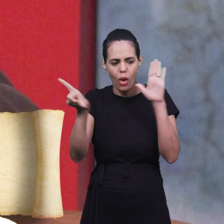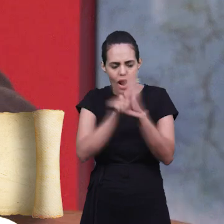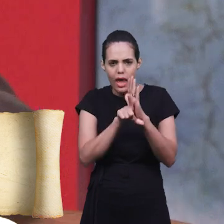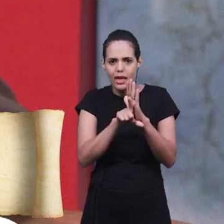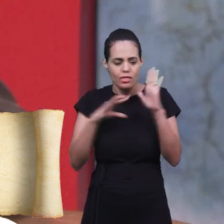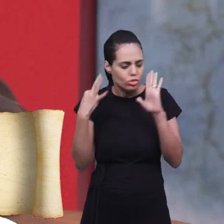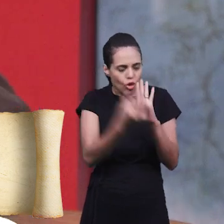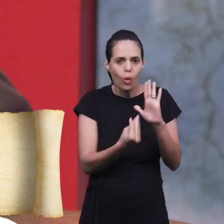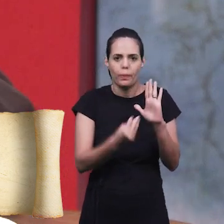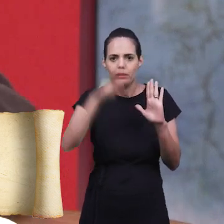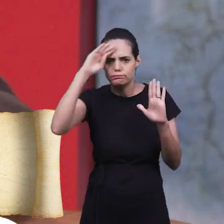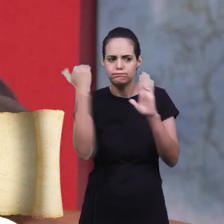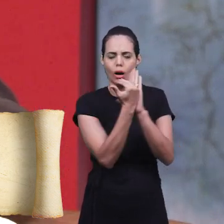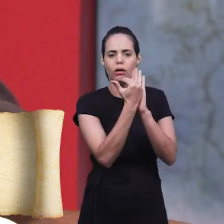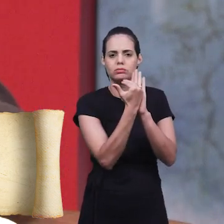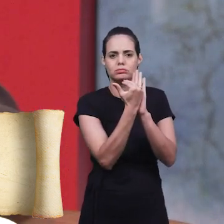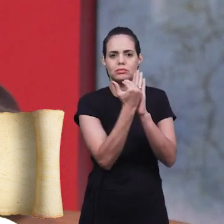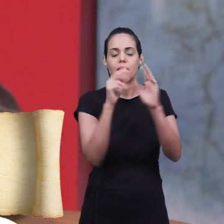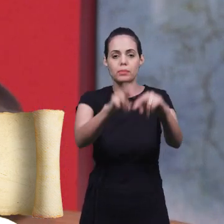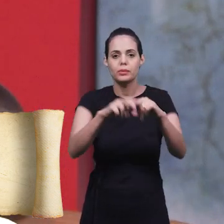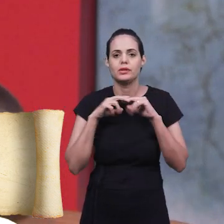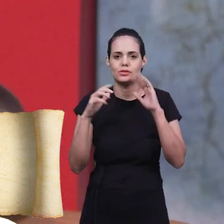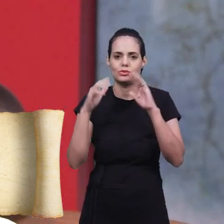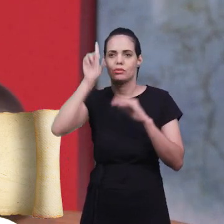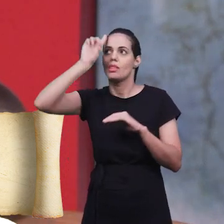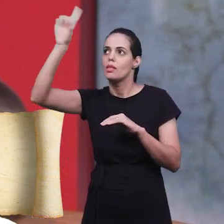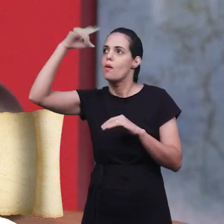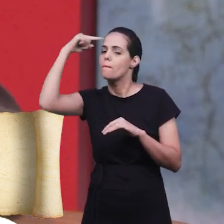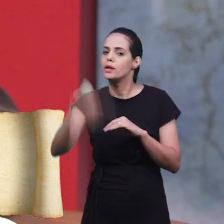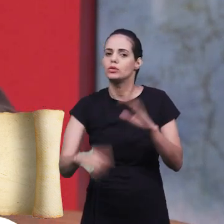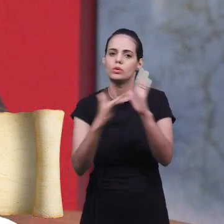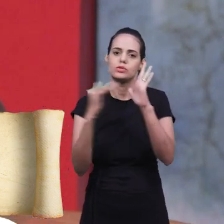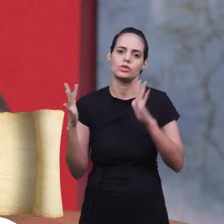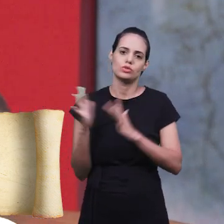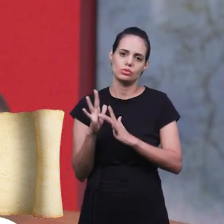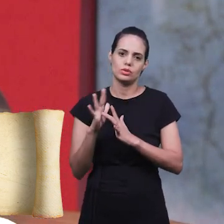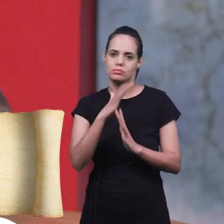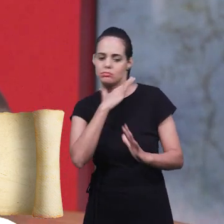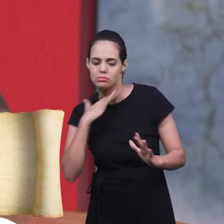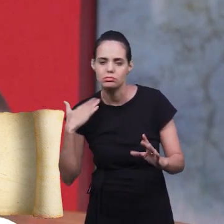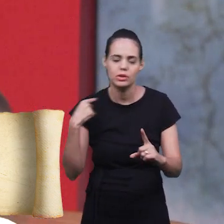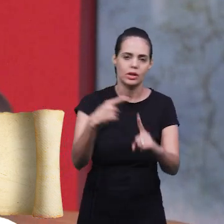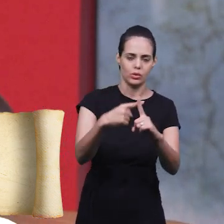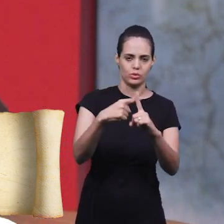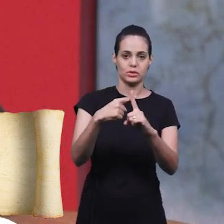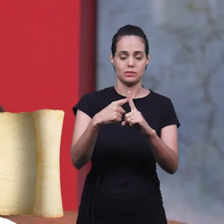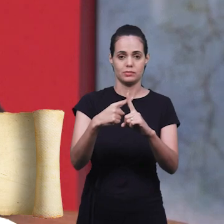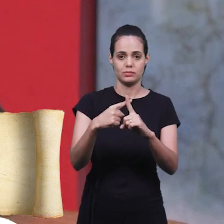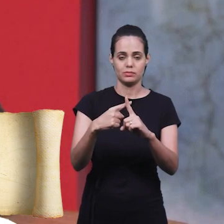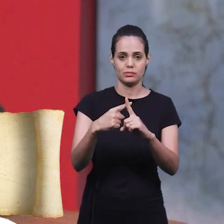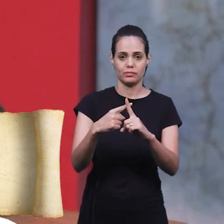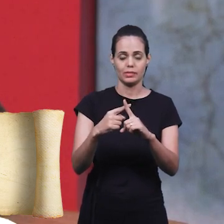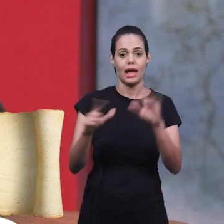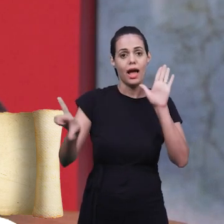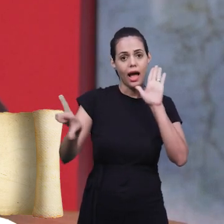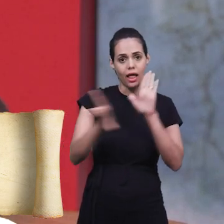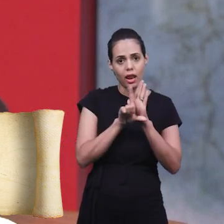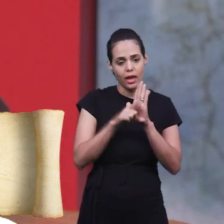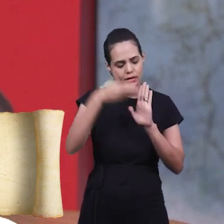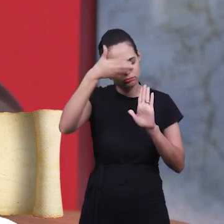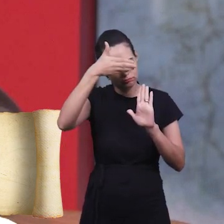forma profética para perdão dos pecados. Mas esse conjunto de